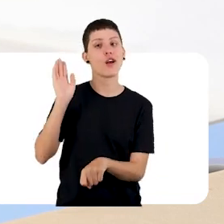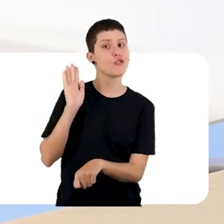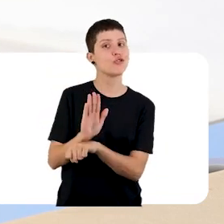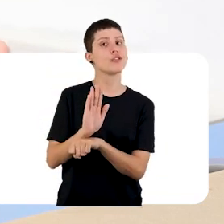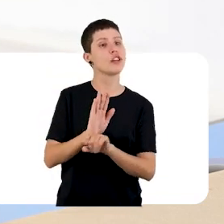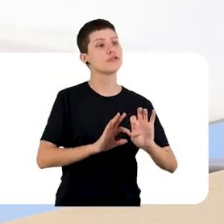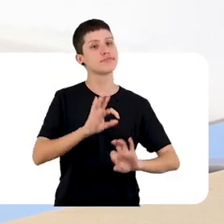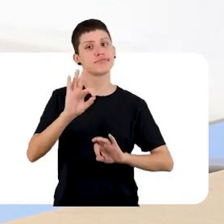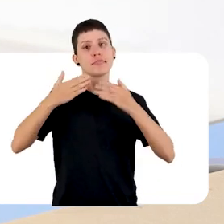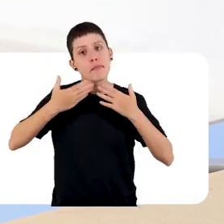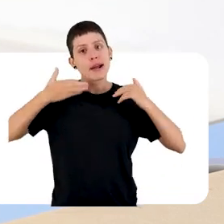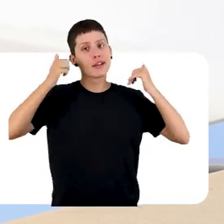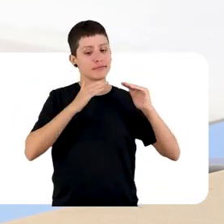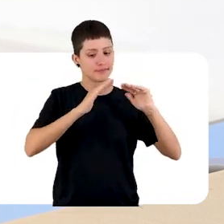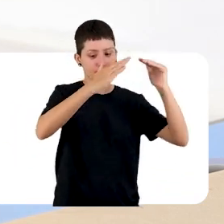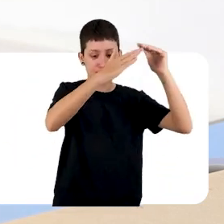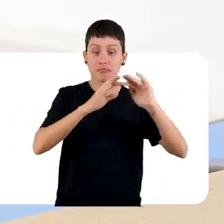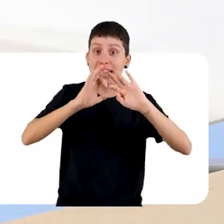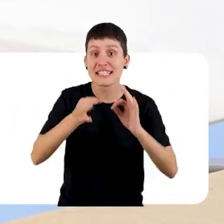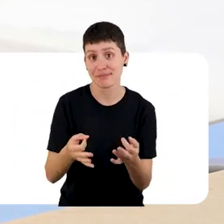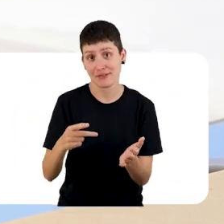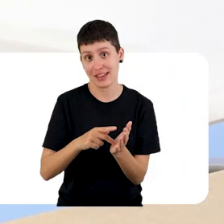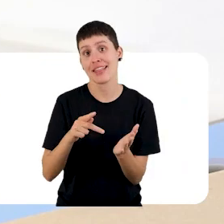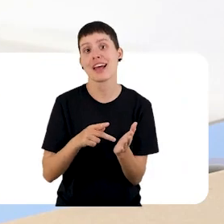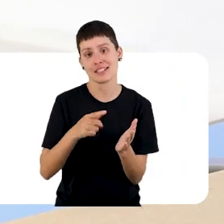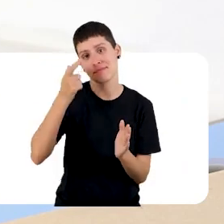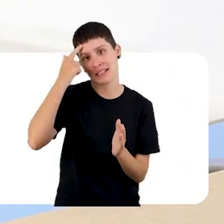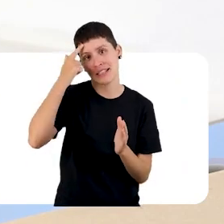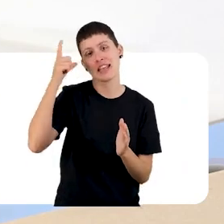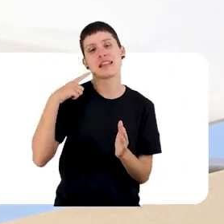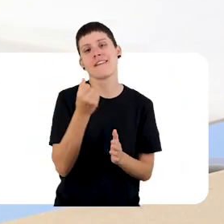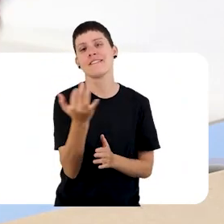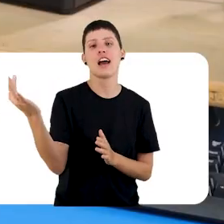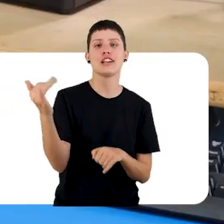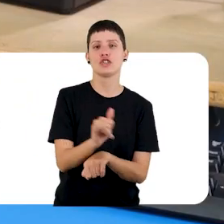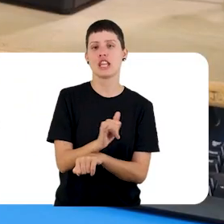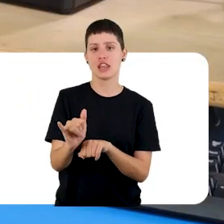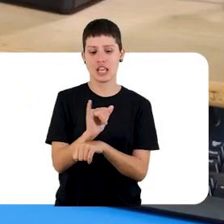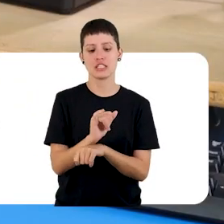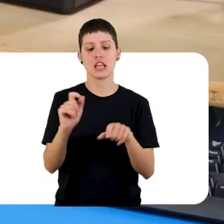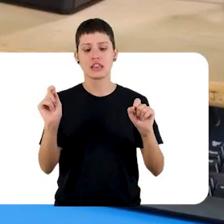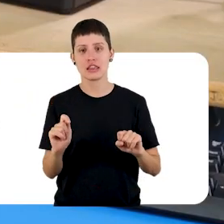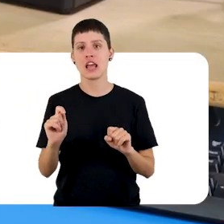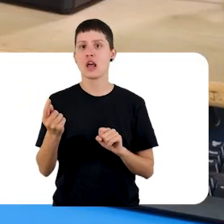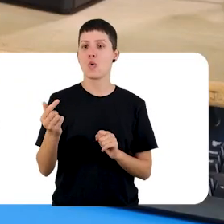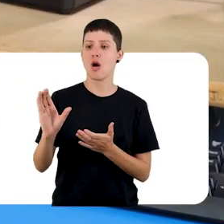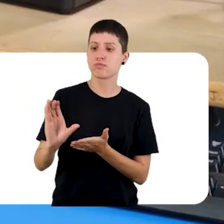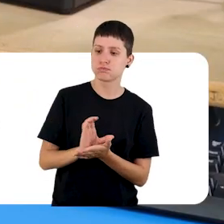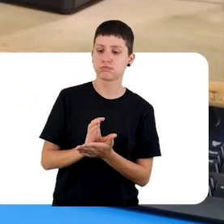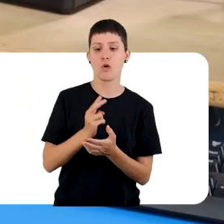quebrada. É muito simples, né? Hoje nós temos várias formas de elas serem patrocinadoras,